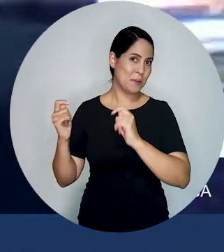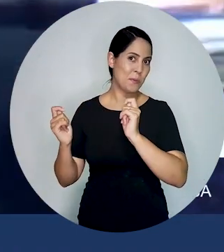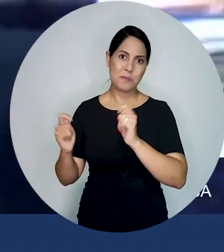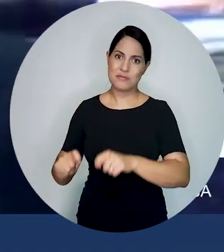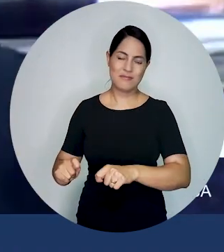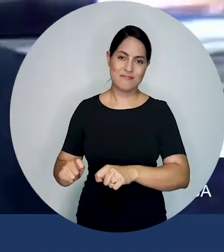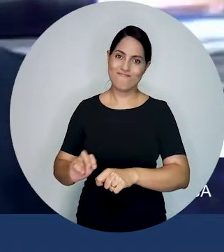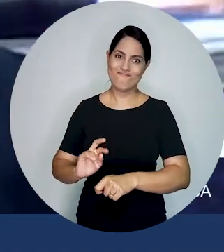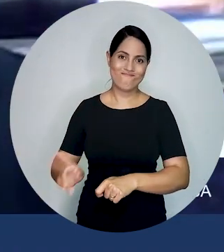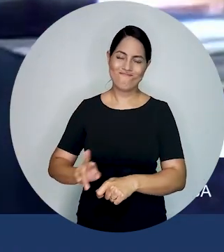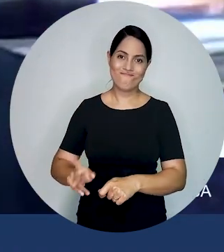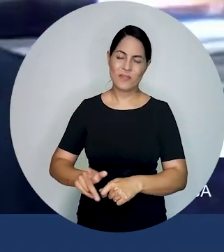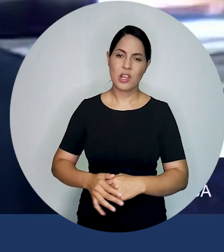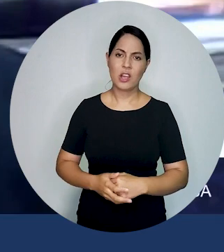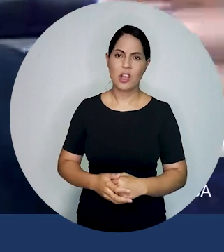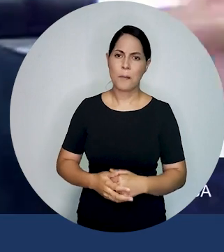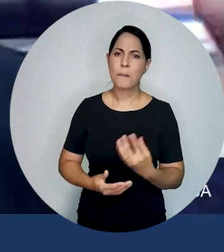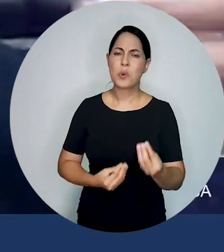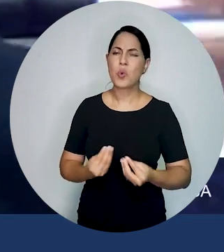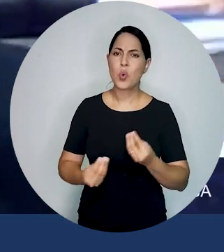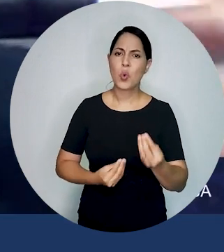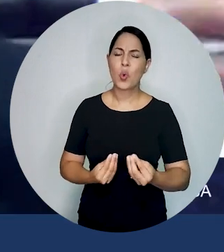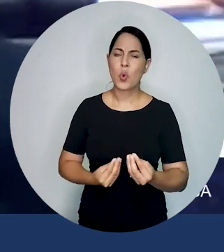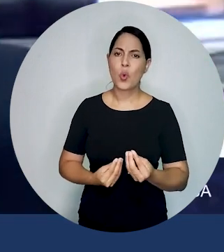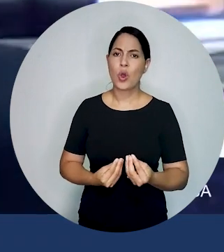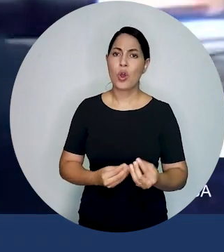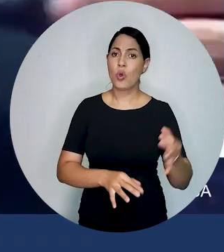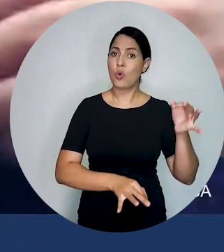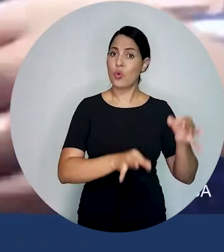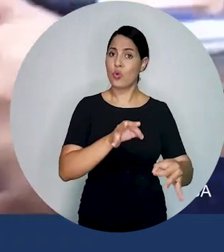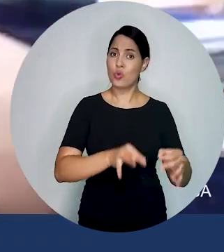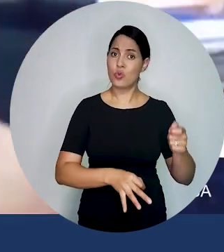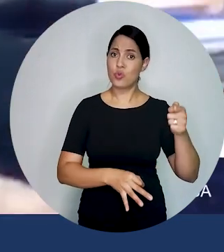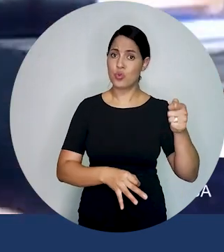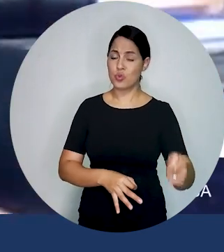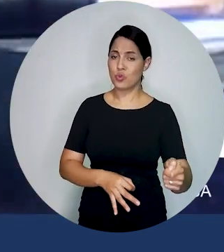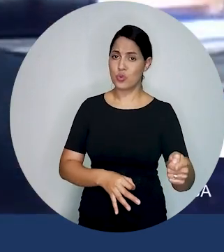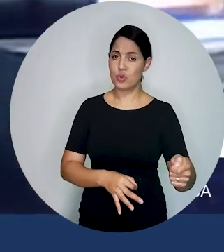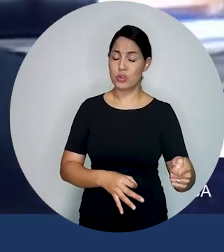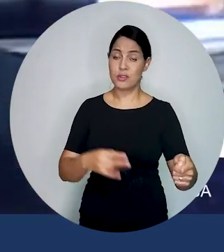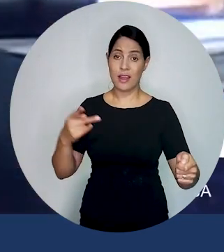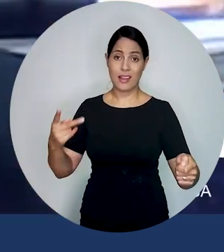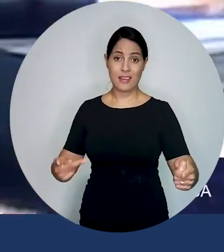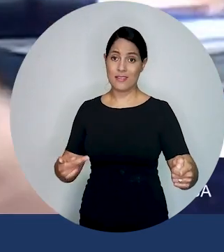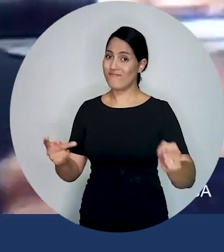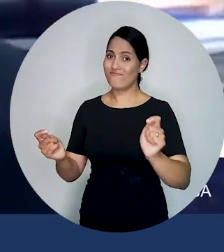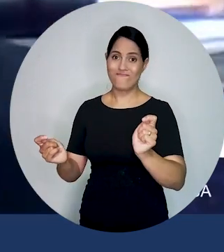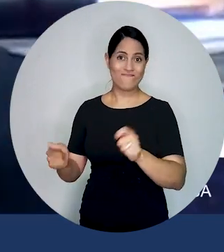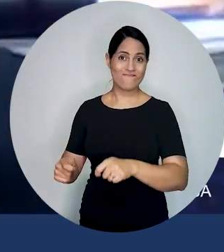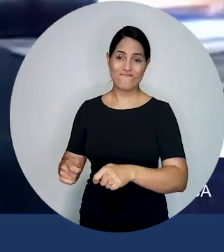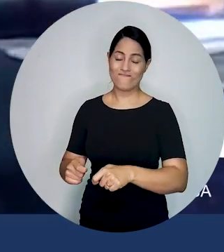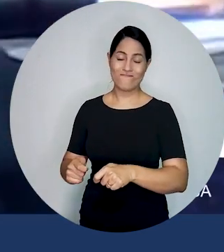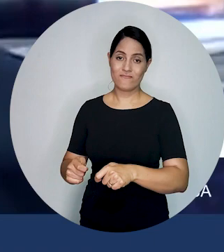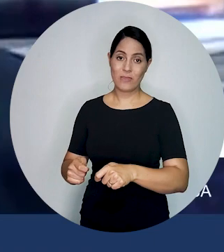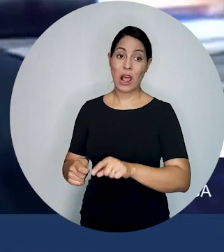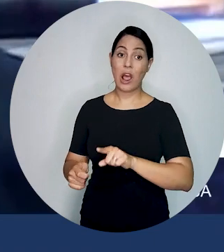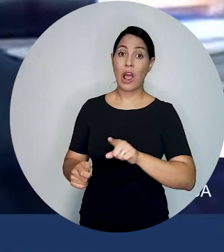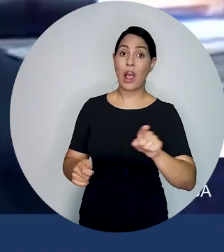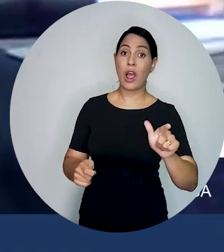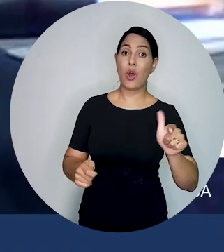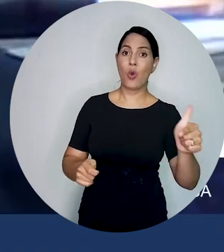estão fora da minha área de atuação. E, portanto, processos para os quais o juízo em que eu atuo não tem competência.